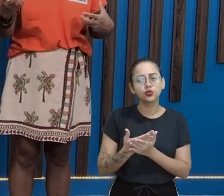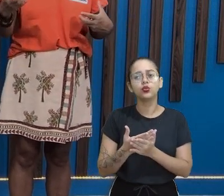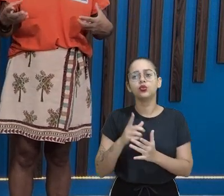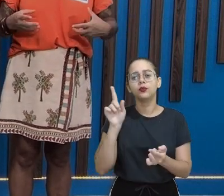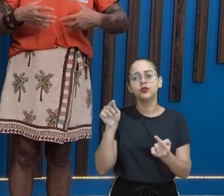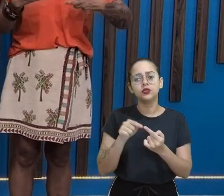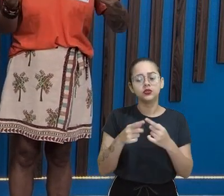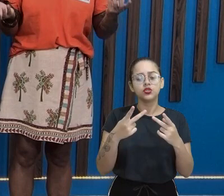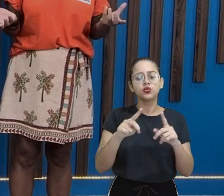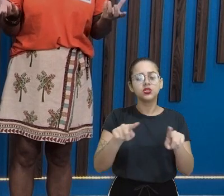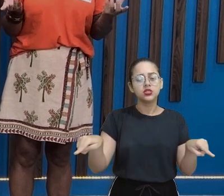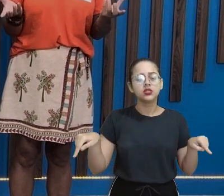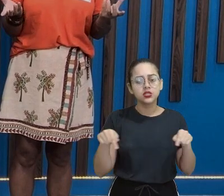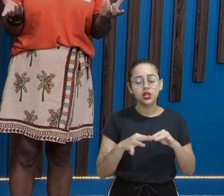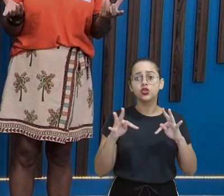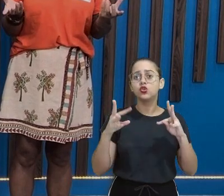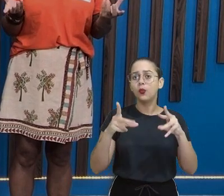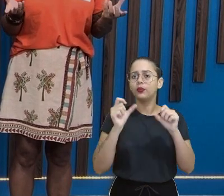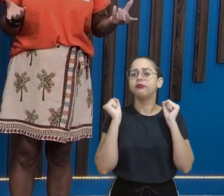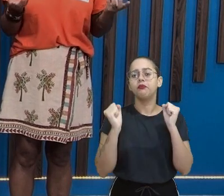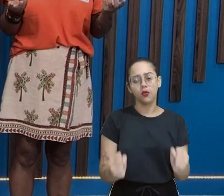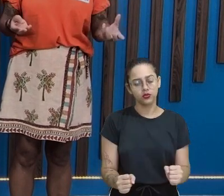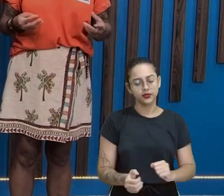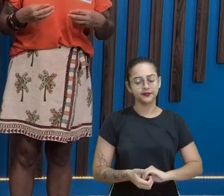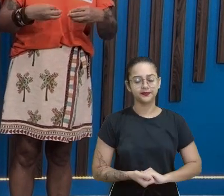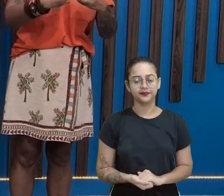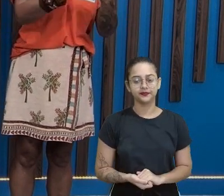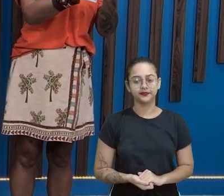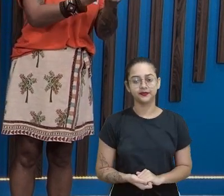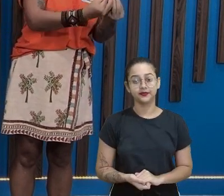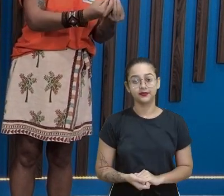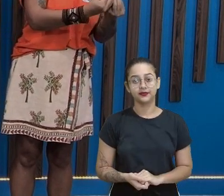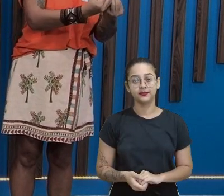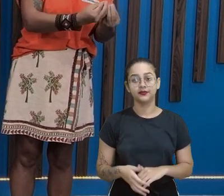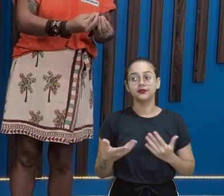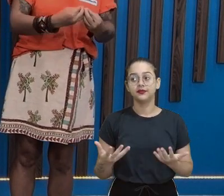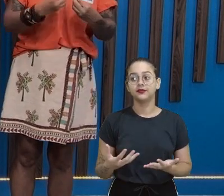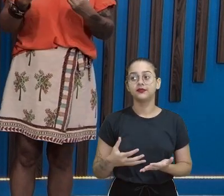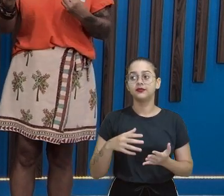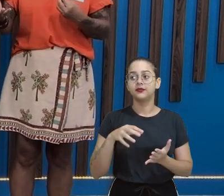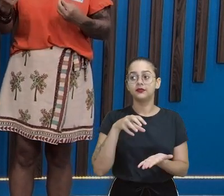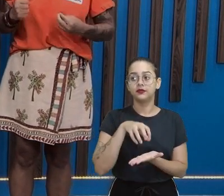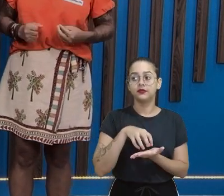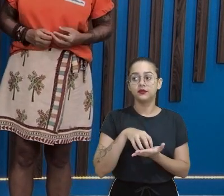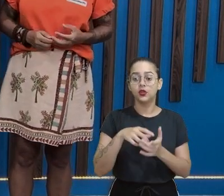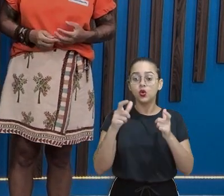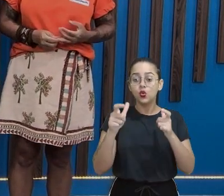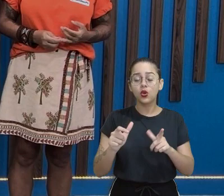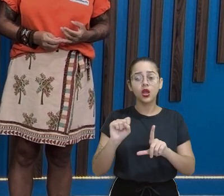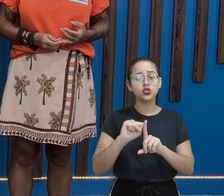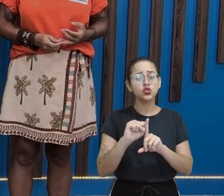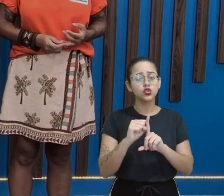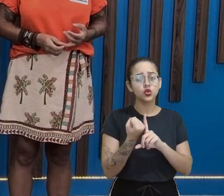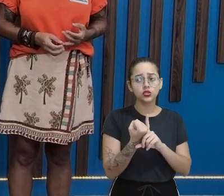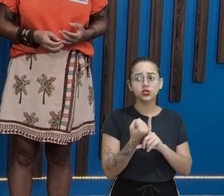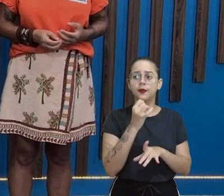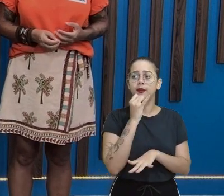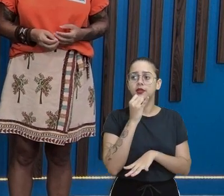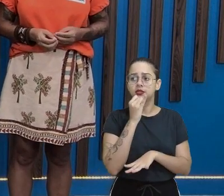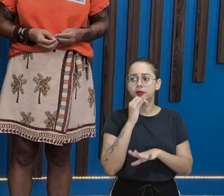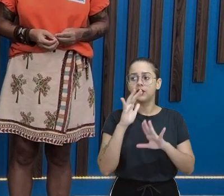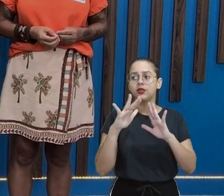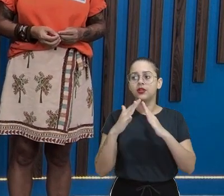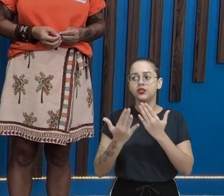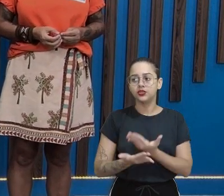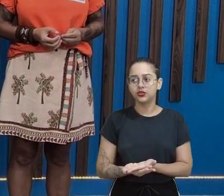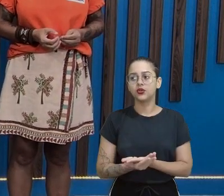sala. Todo mundo pode ser. E também ser esse protagonista em locais sociais, não é, Armando? Como na escola,